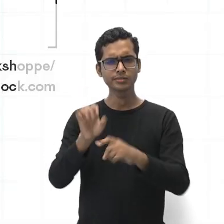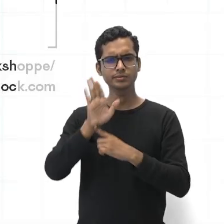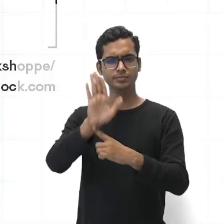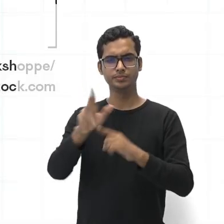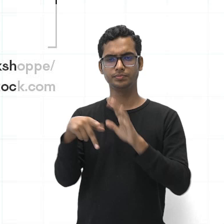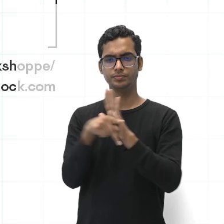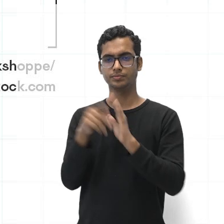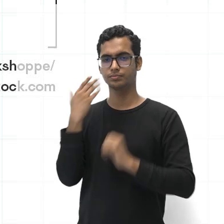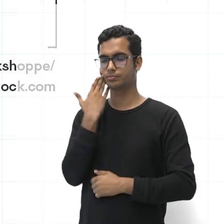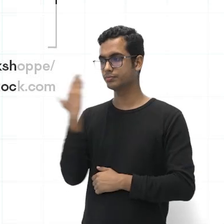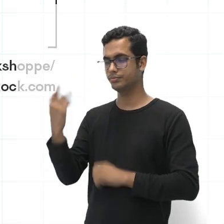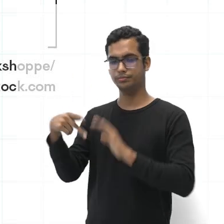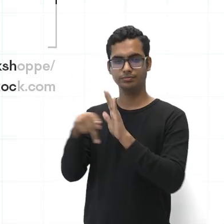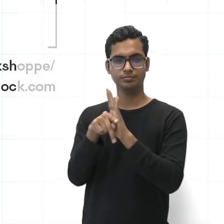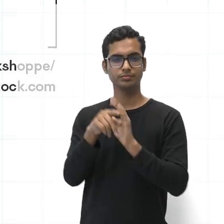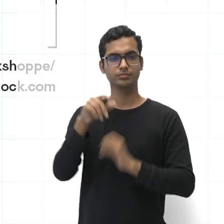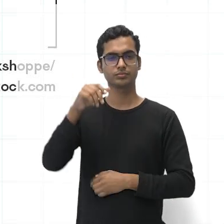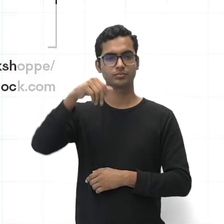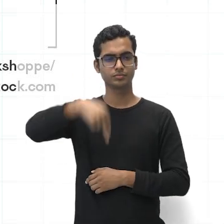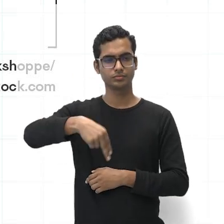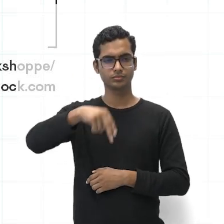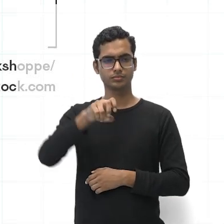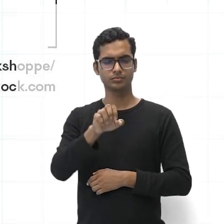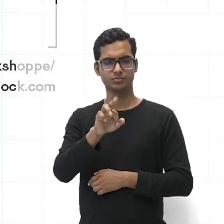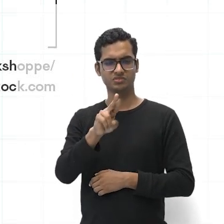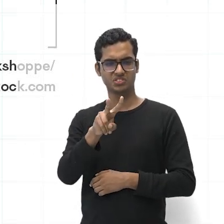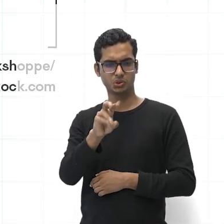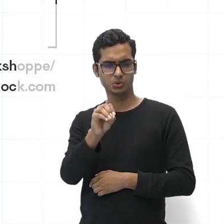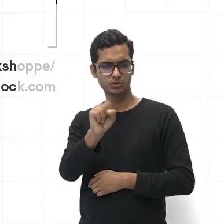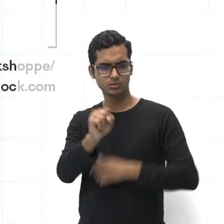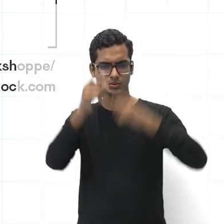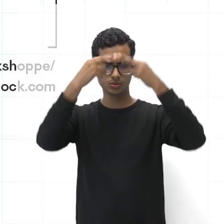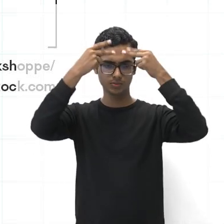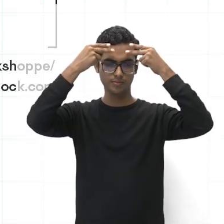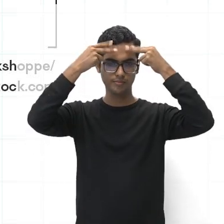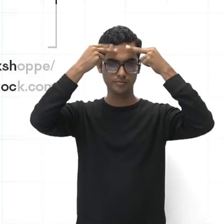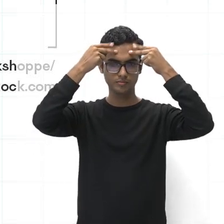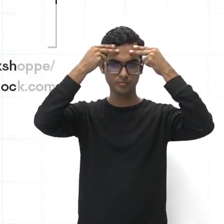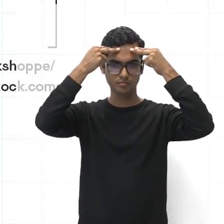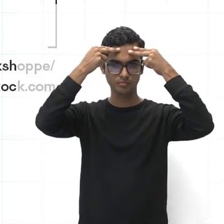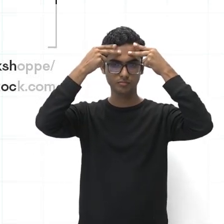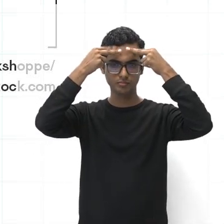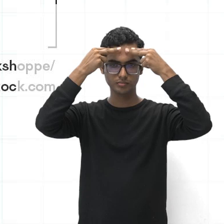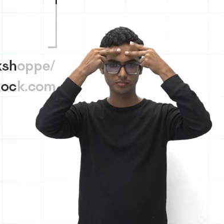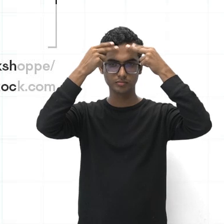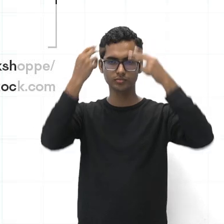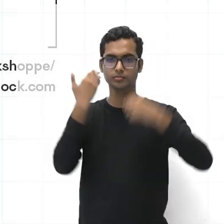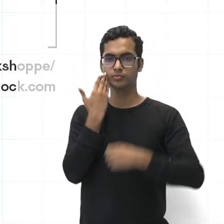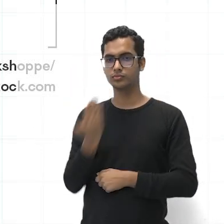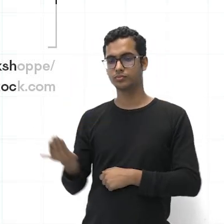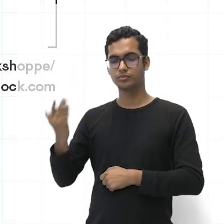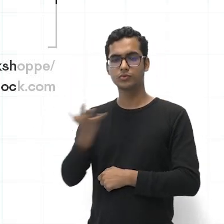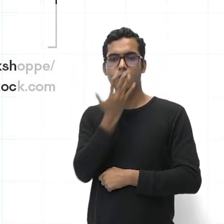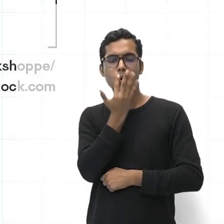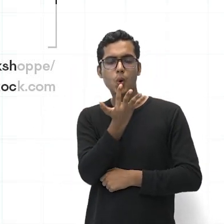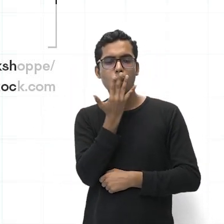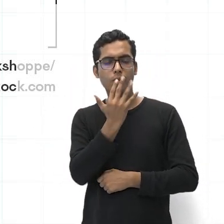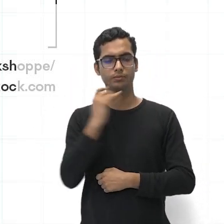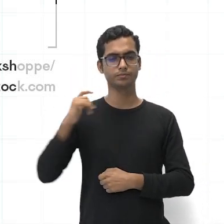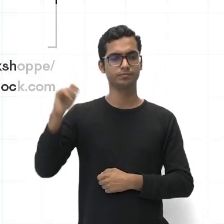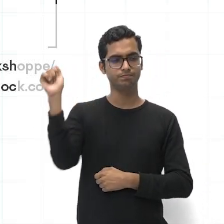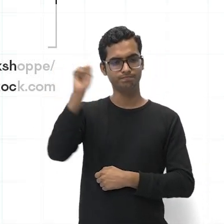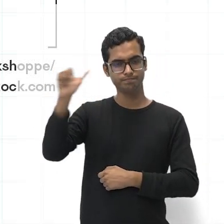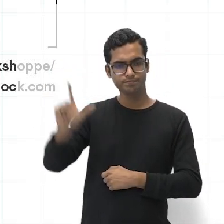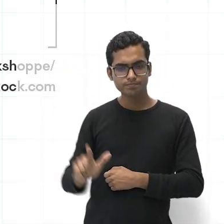os nervos, né? Os nervos, eles estão sendo apontados aí nessa imagem didática em azul clarinho,